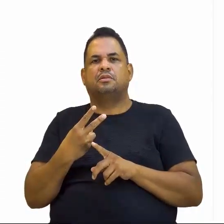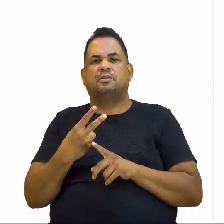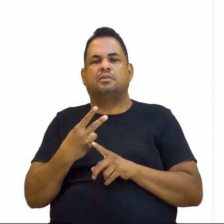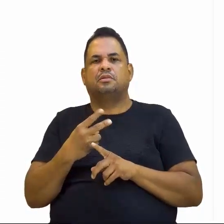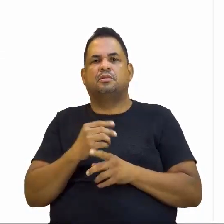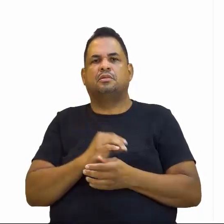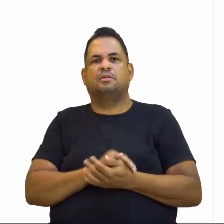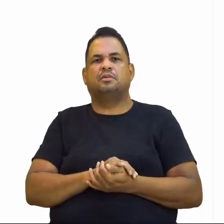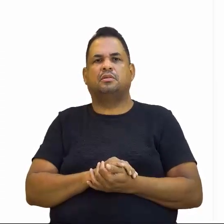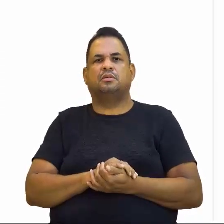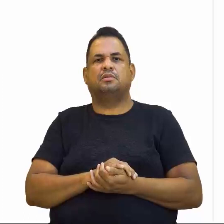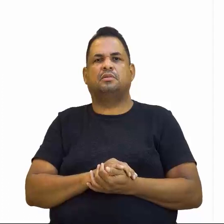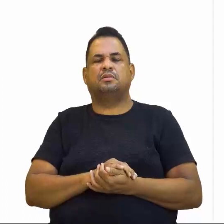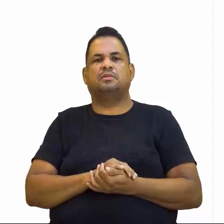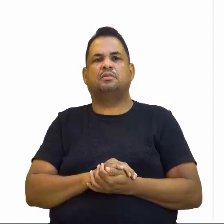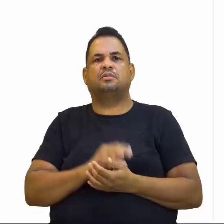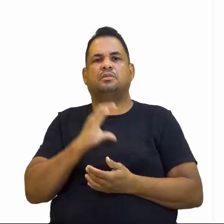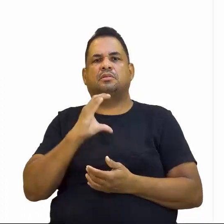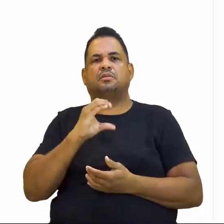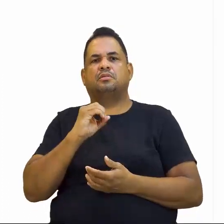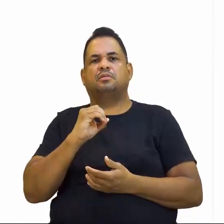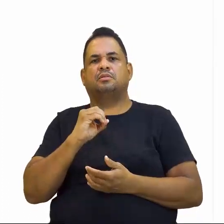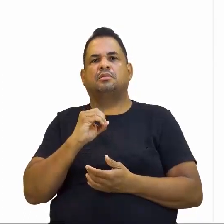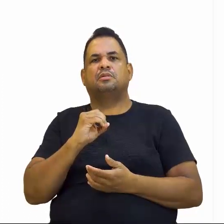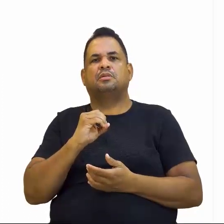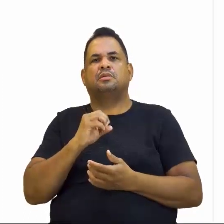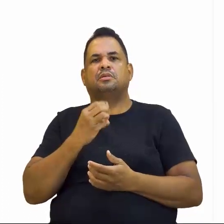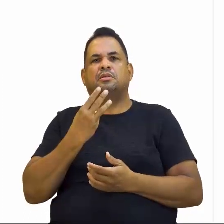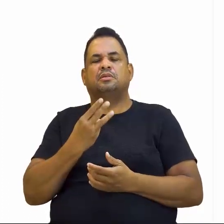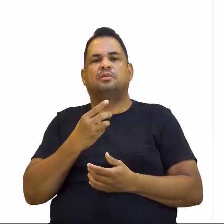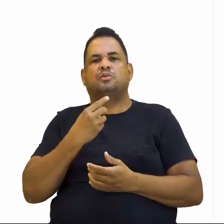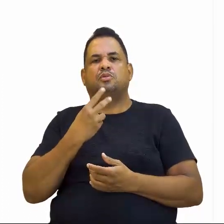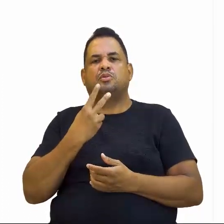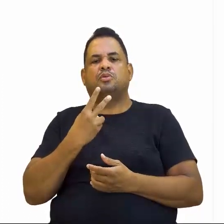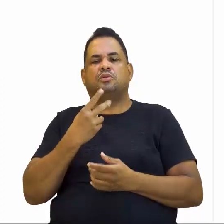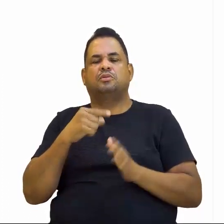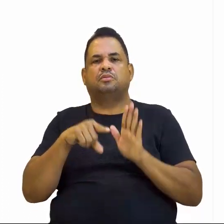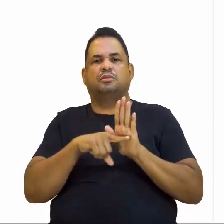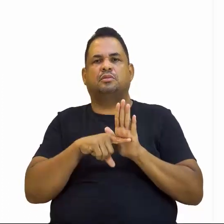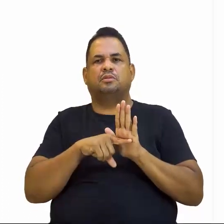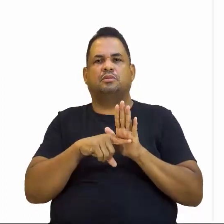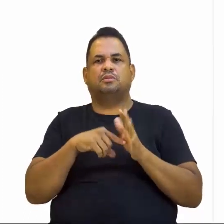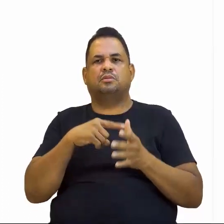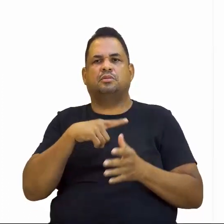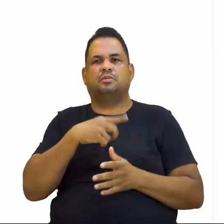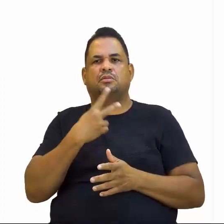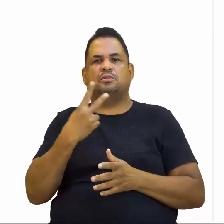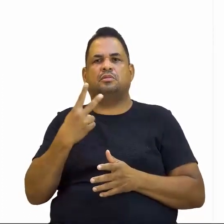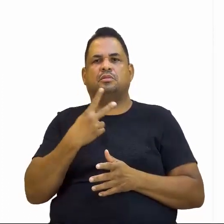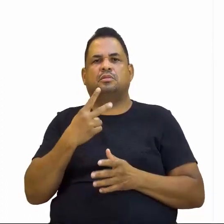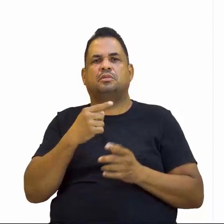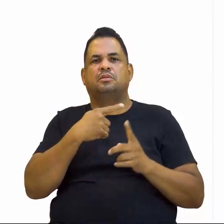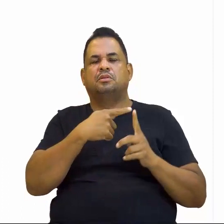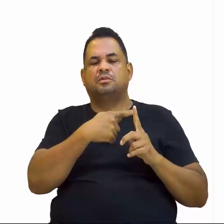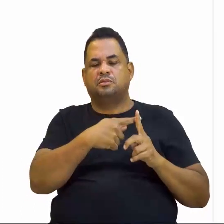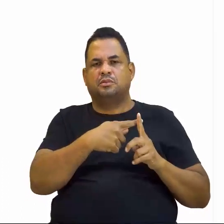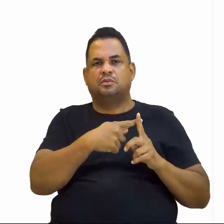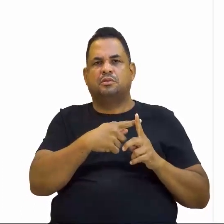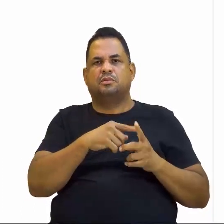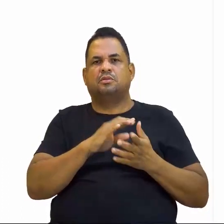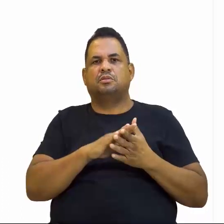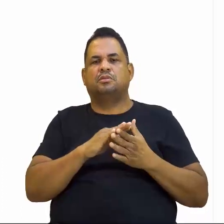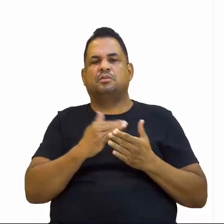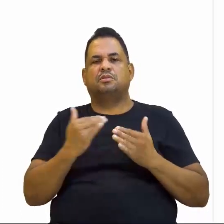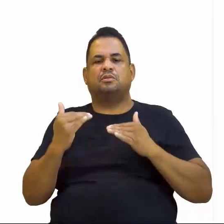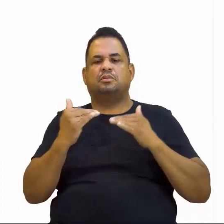3. O carbonato, por sua vez, é 2-. Eu tenho duas cargas positivas que anulam